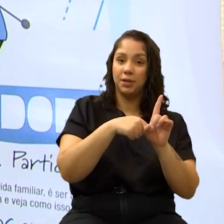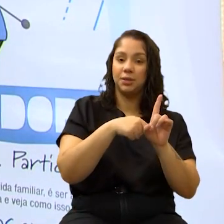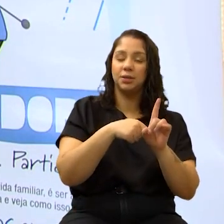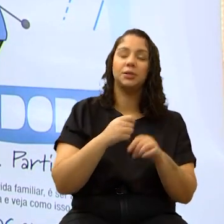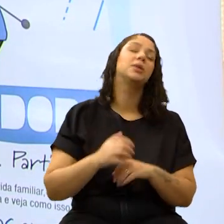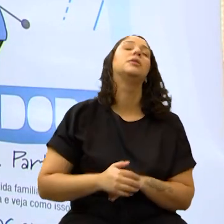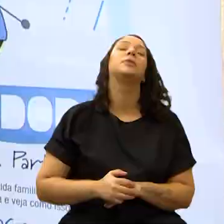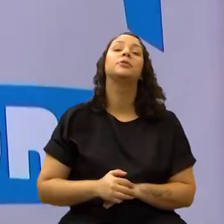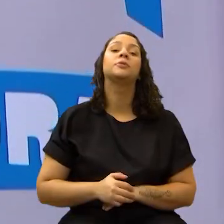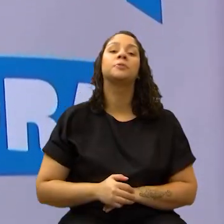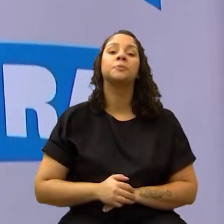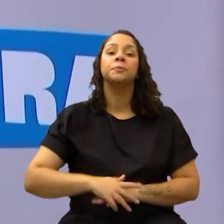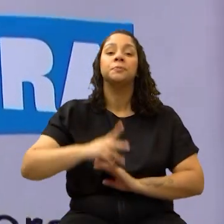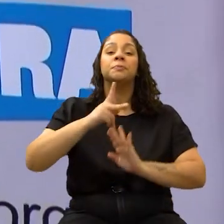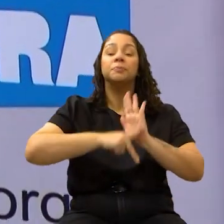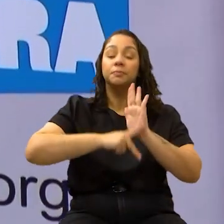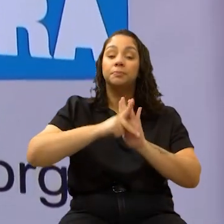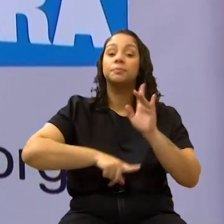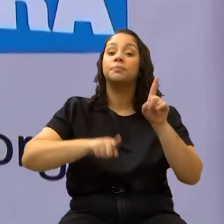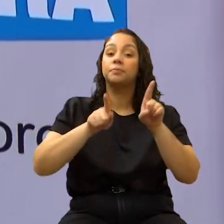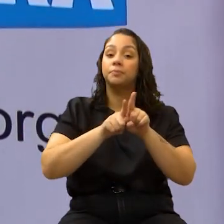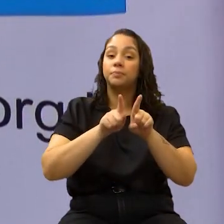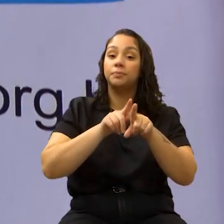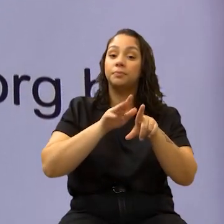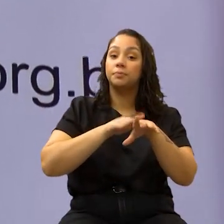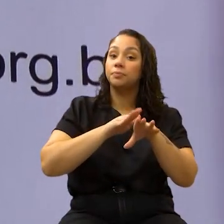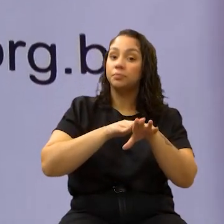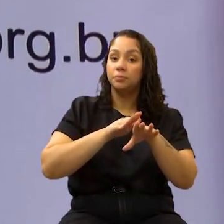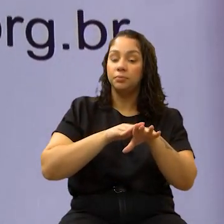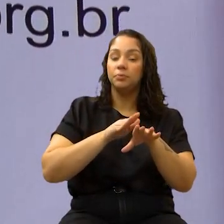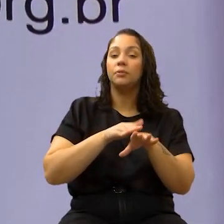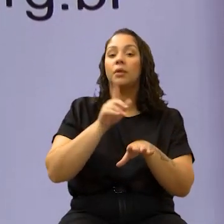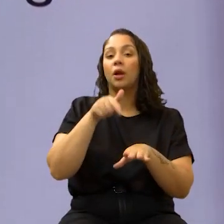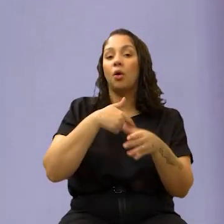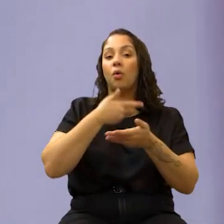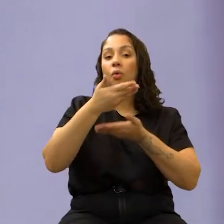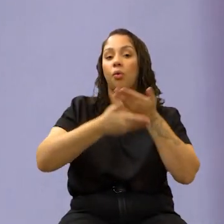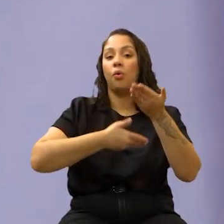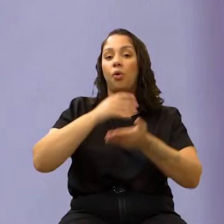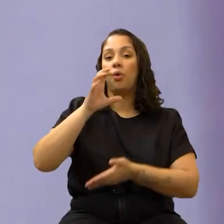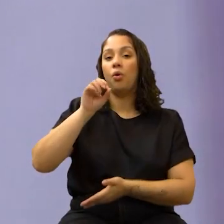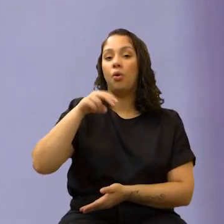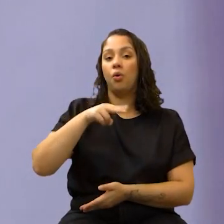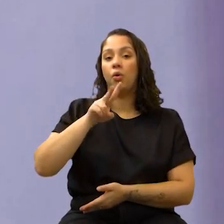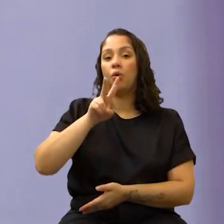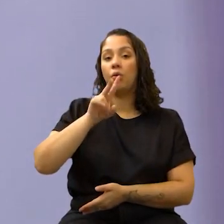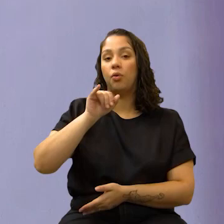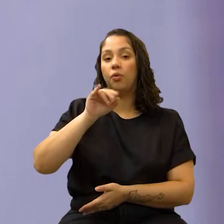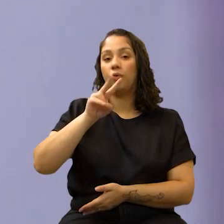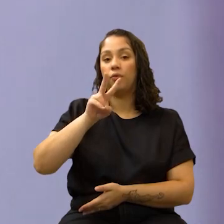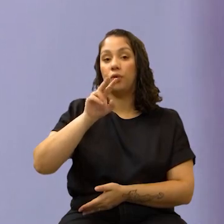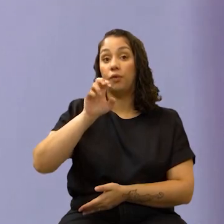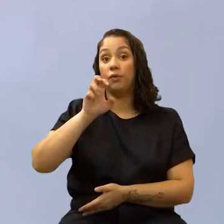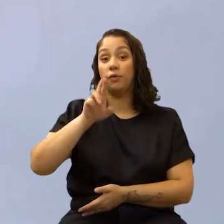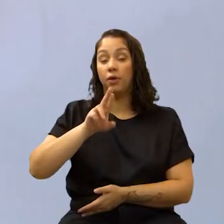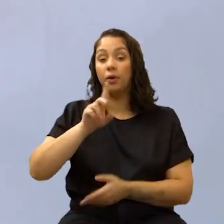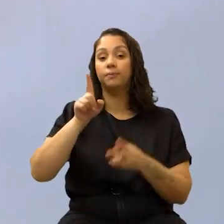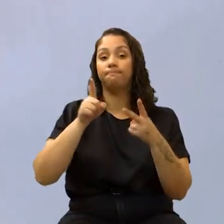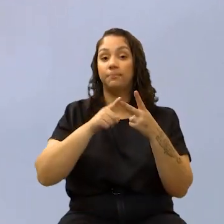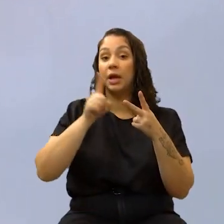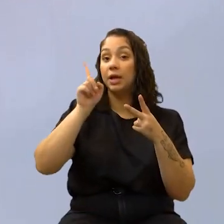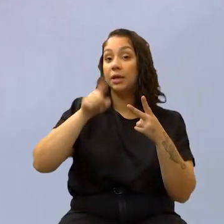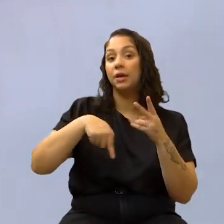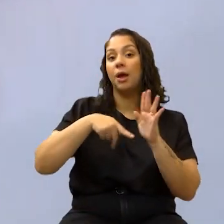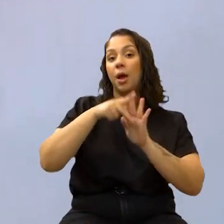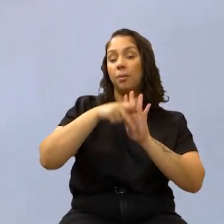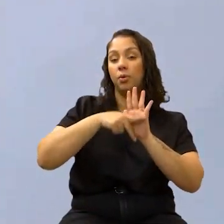e 29 dias, né? O programa também é realizado pelo Conviver, que pretende transformar as dificuldades de